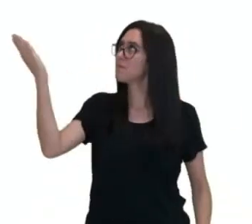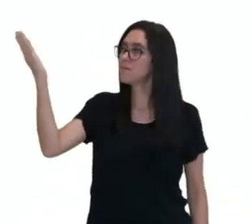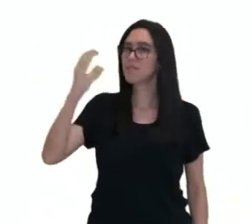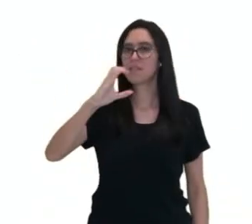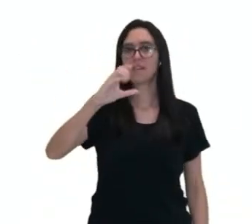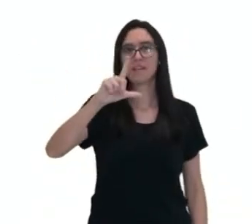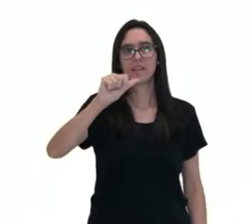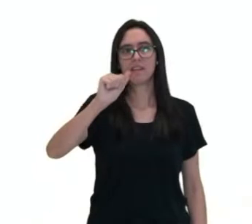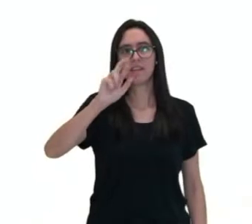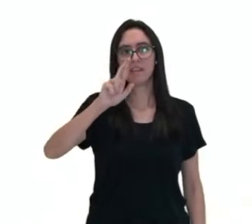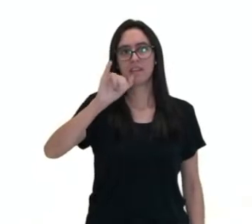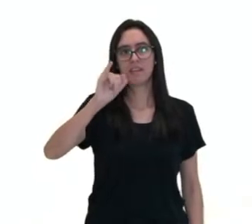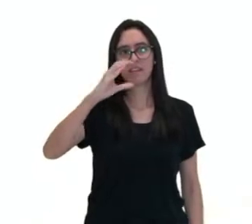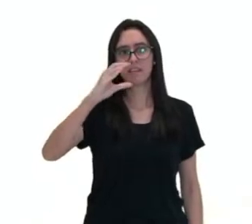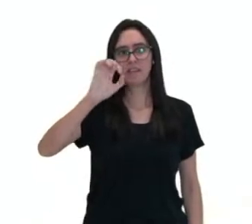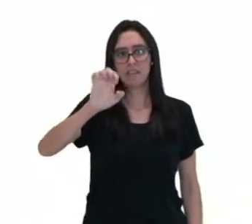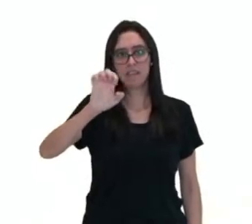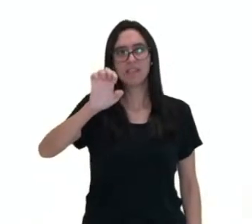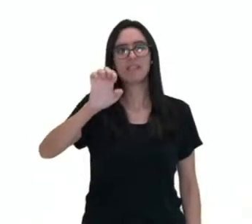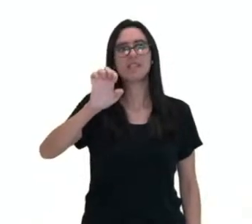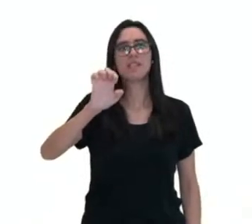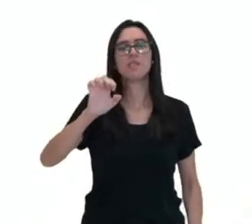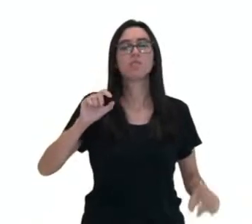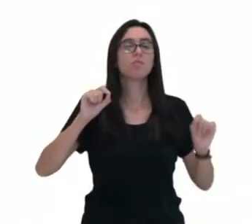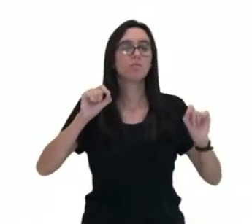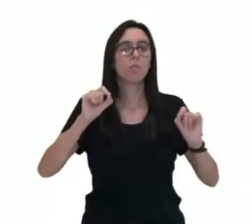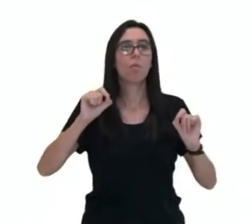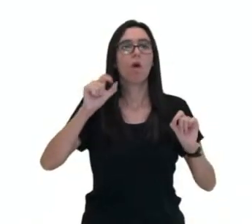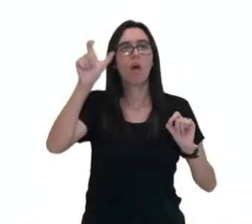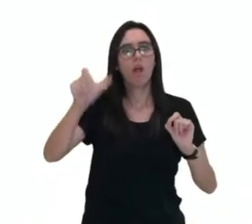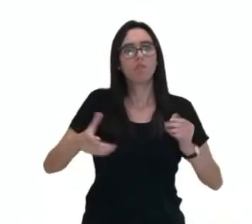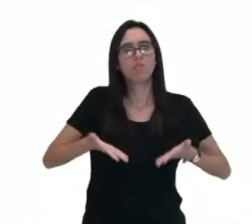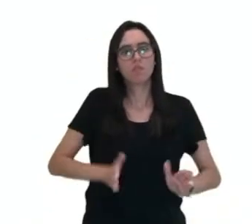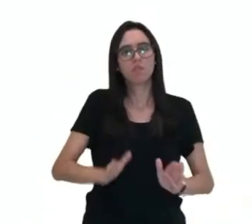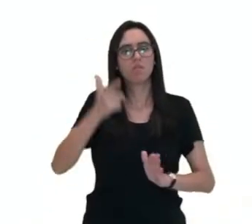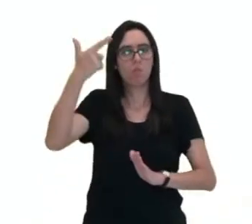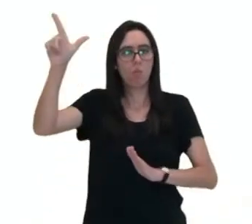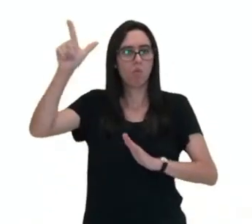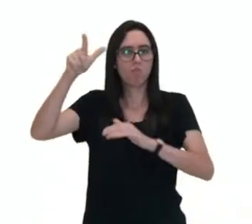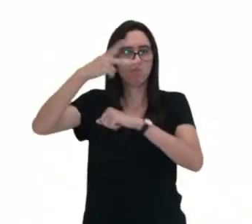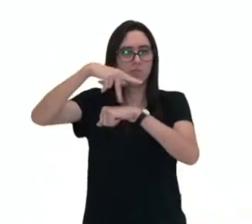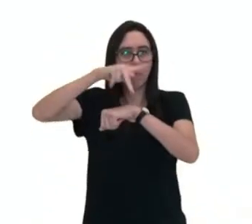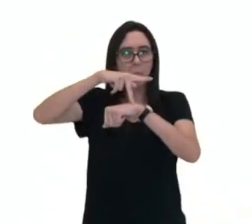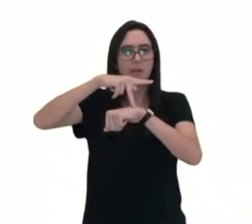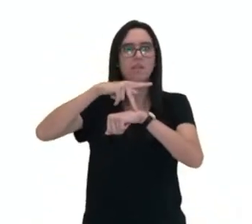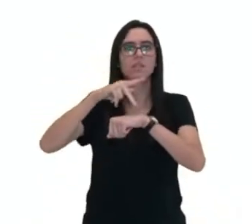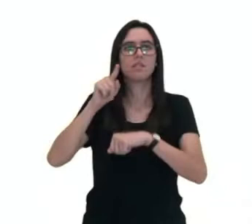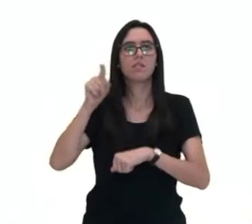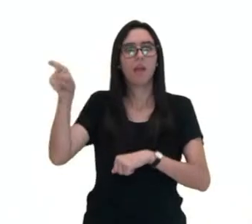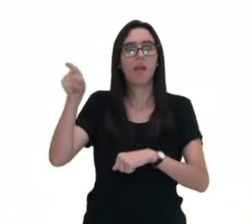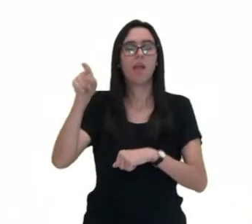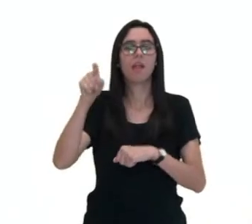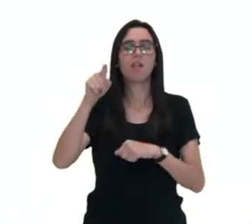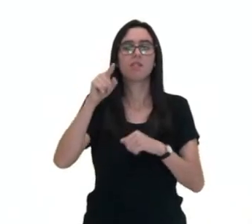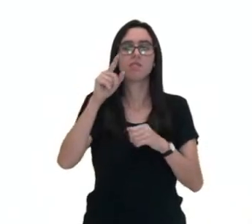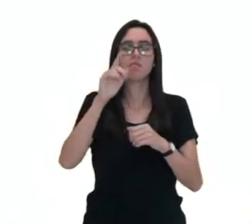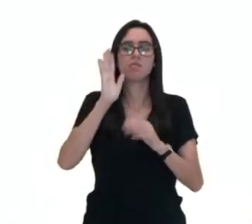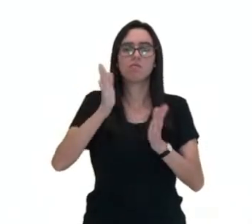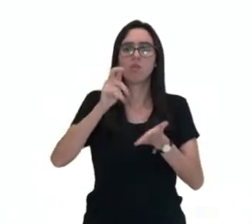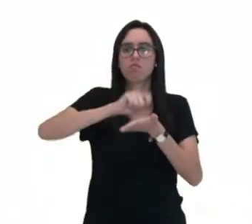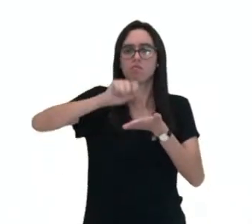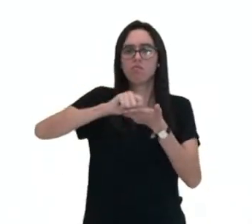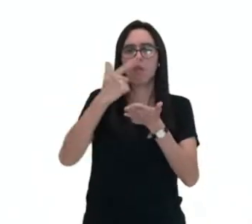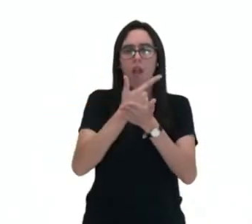Chaya, Pennsylvania. Lispector foi uma escritora e jornalista, autora de romances, contos e ensaios.